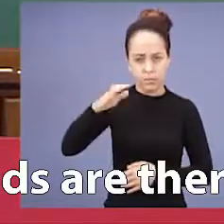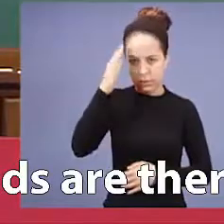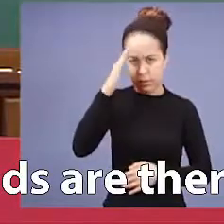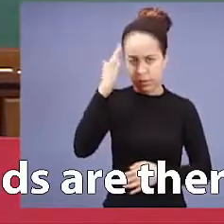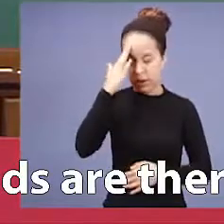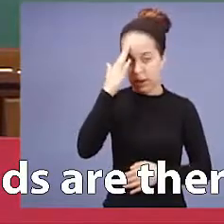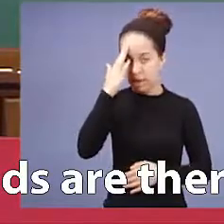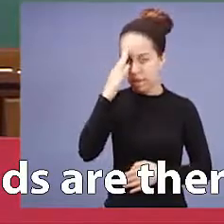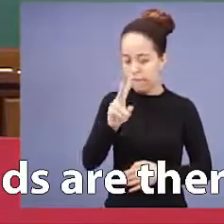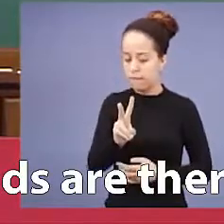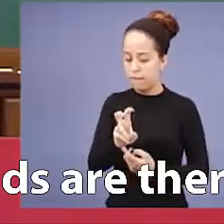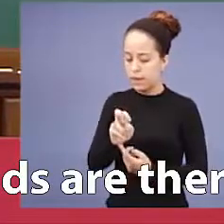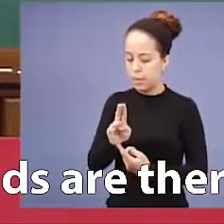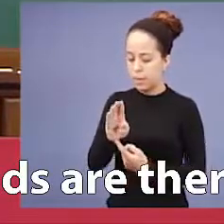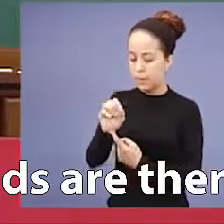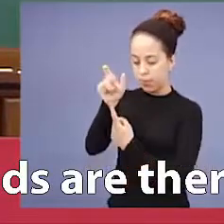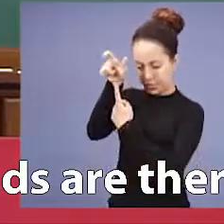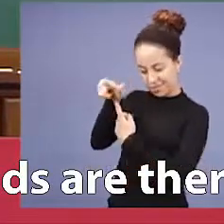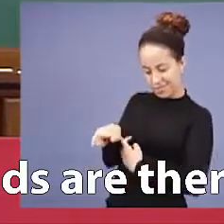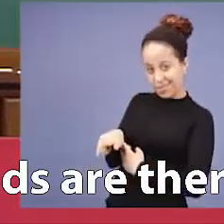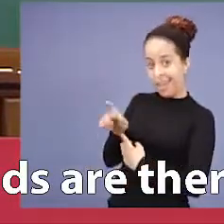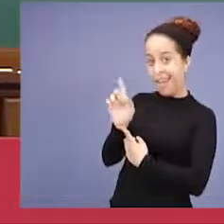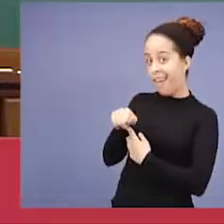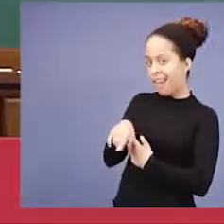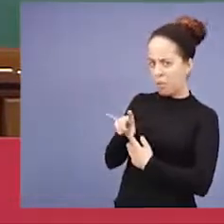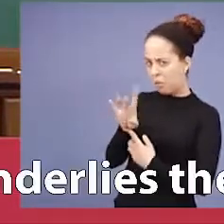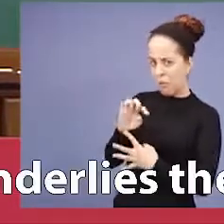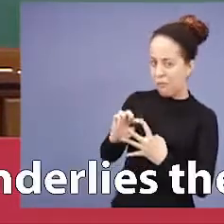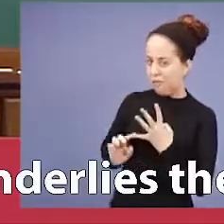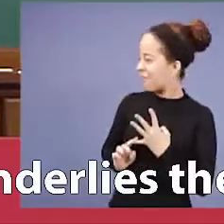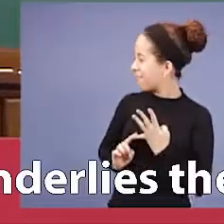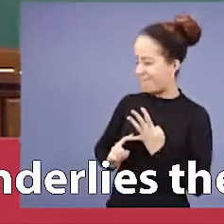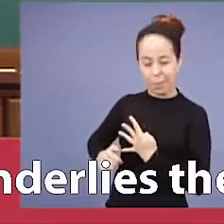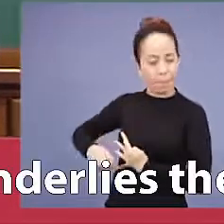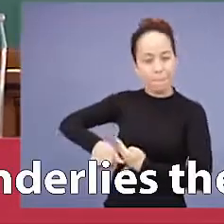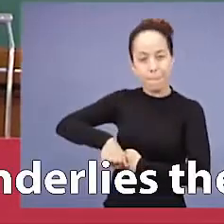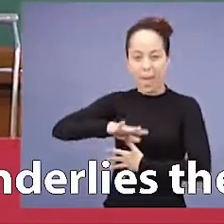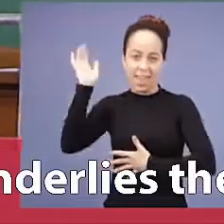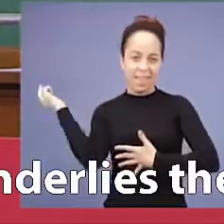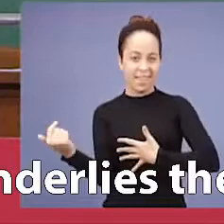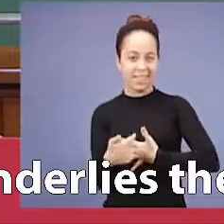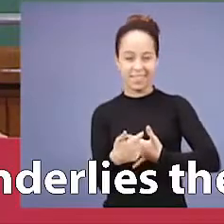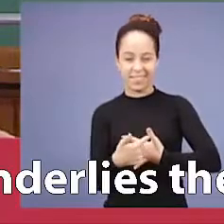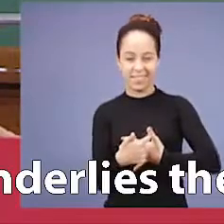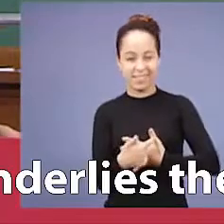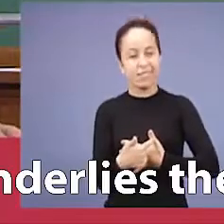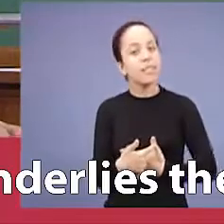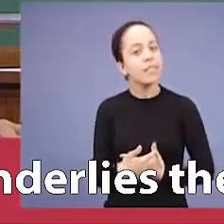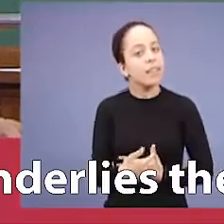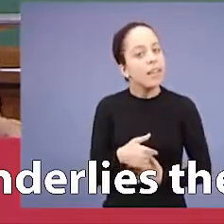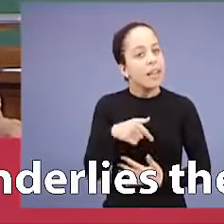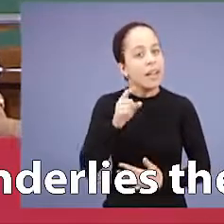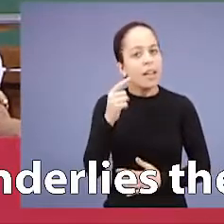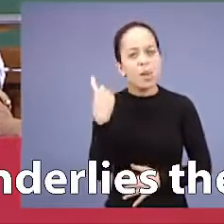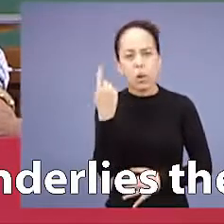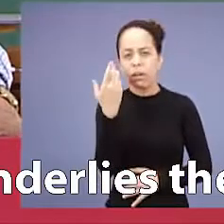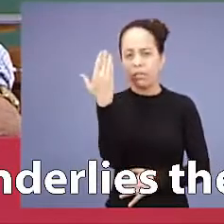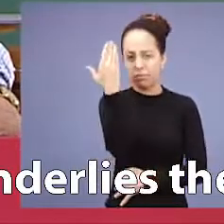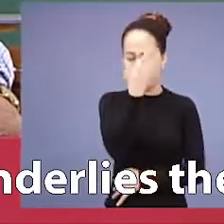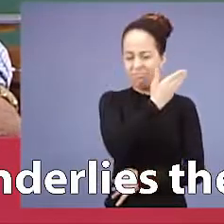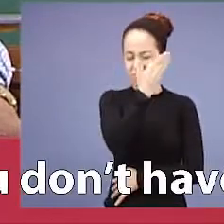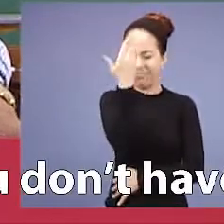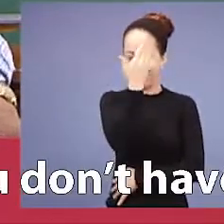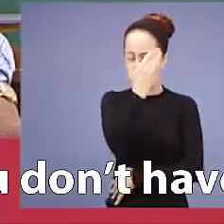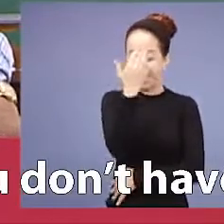da quarta medida os fundamentos então saí substância invisível da fé e